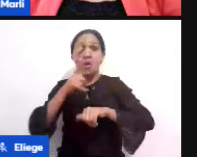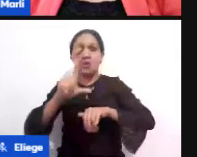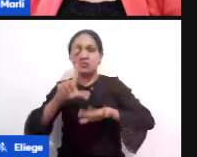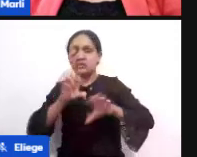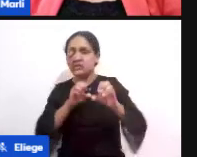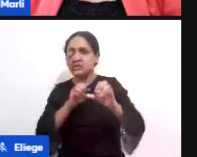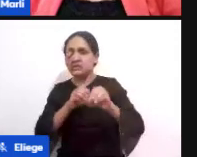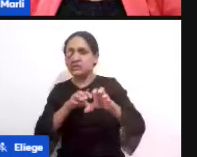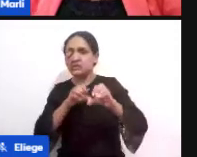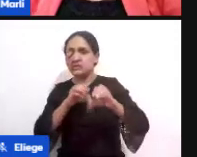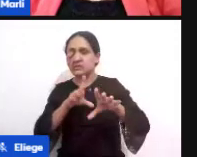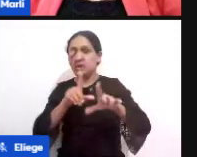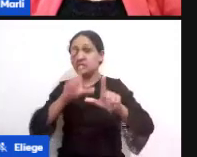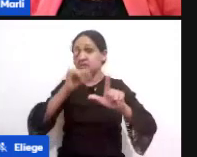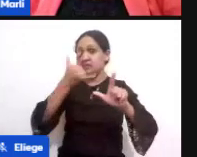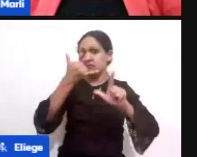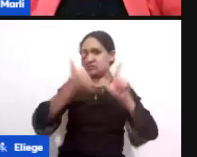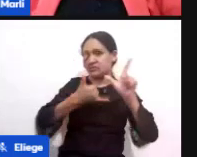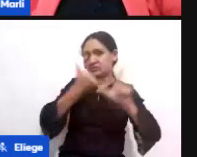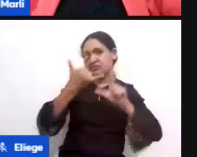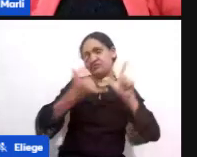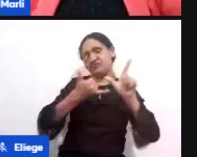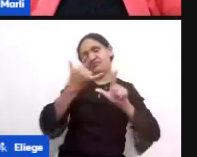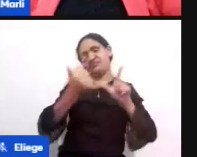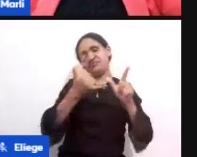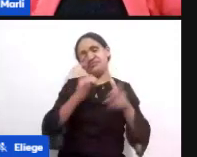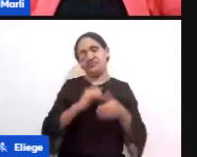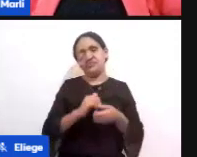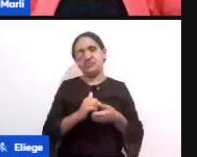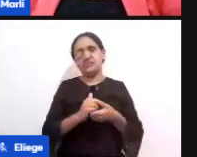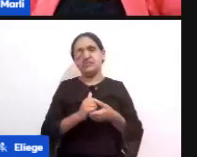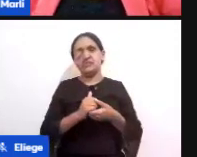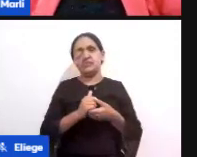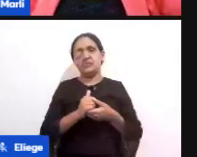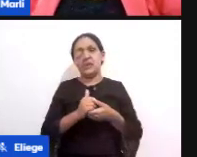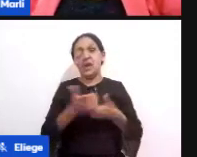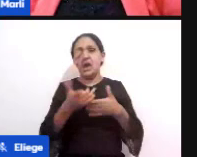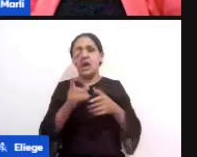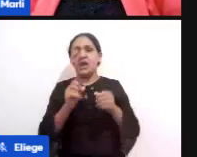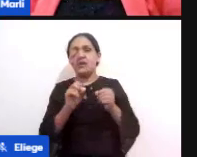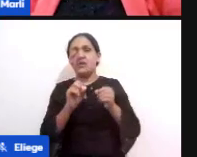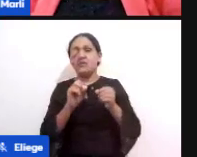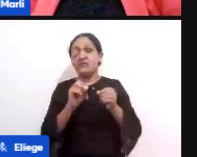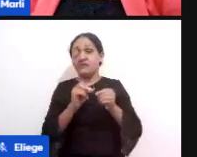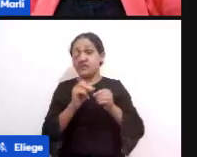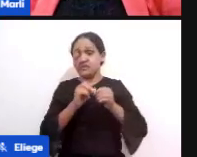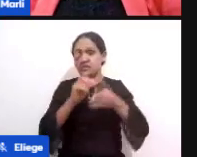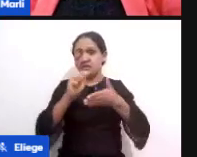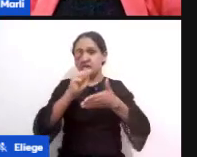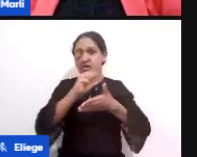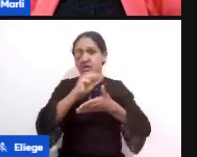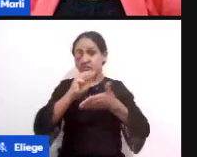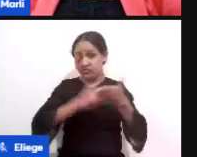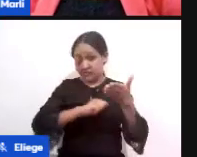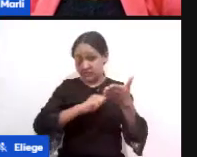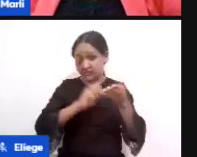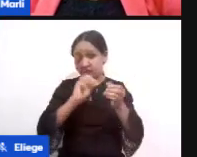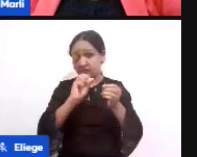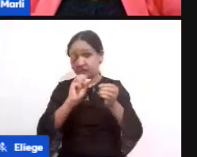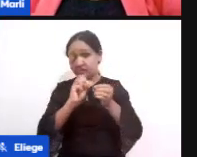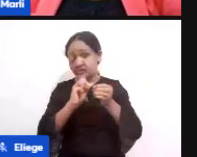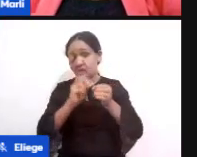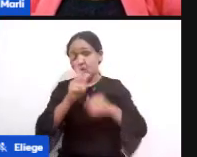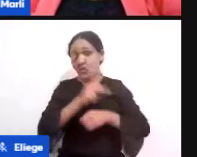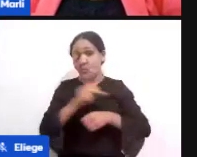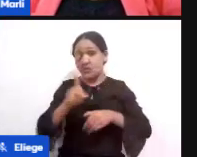através do lúdico, né? A aplicação dessas atividades lúdicas, o professor, ele sempre